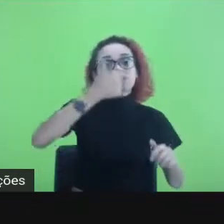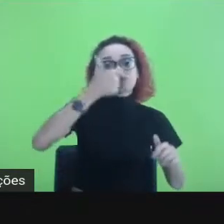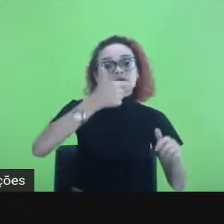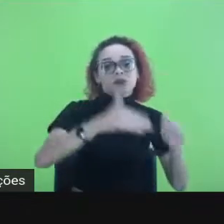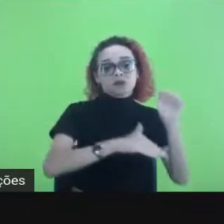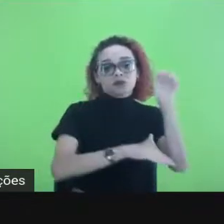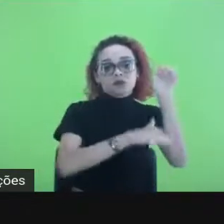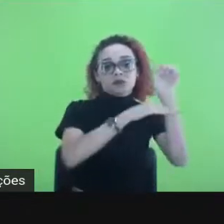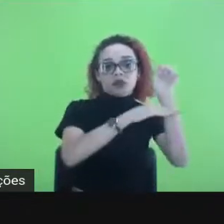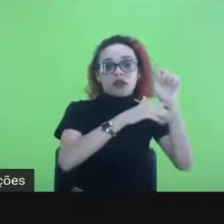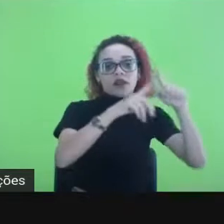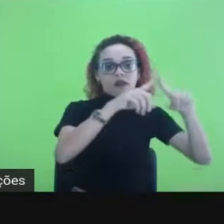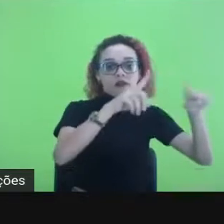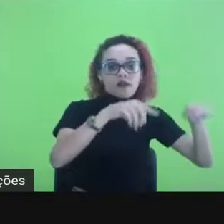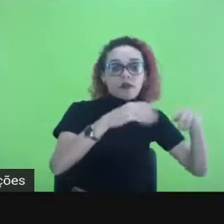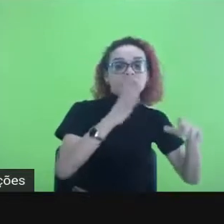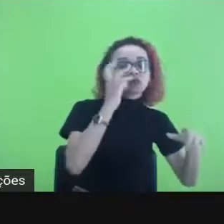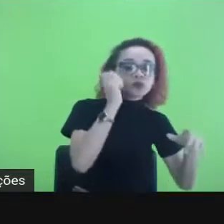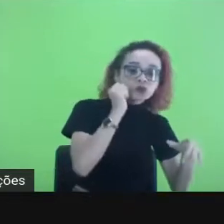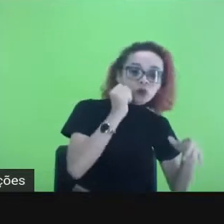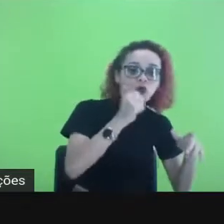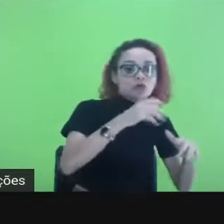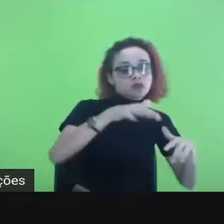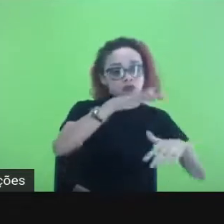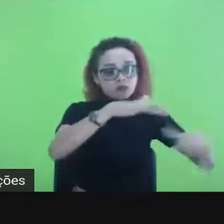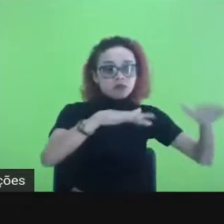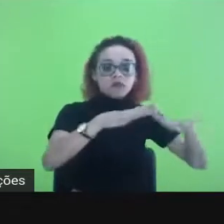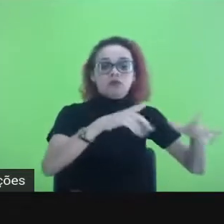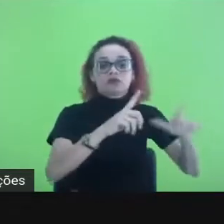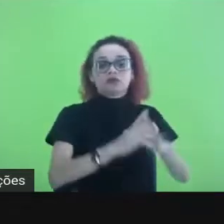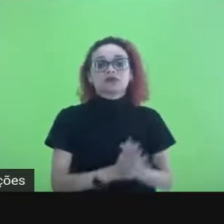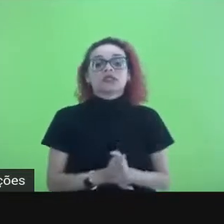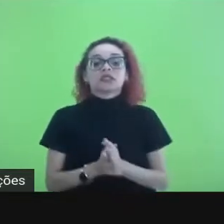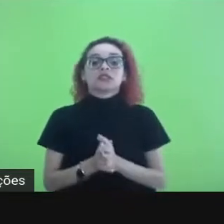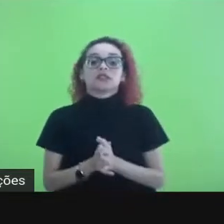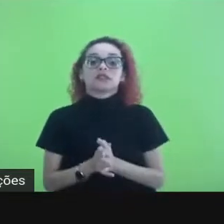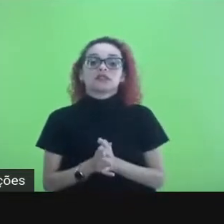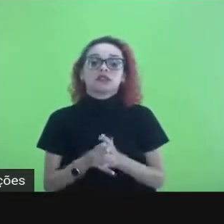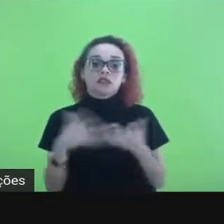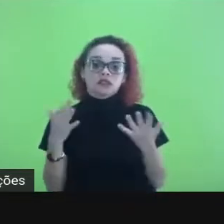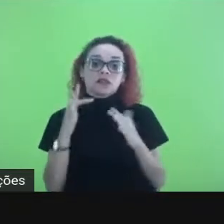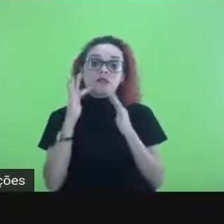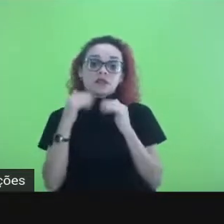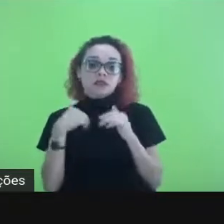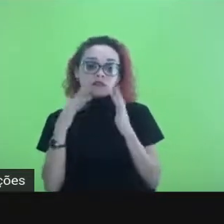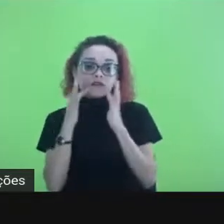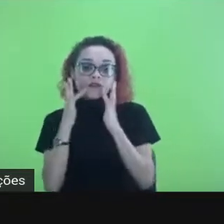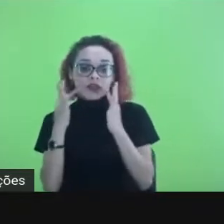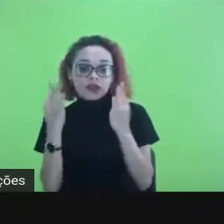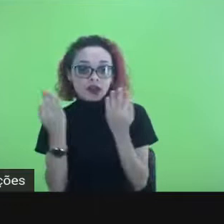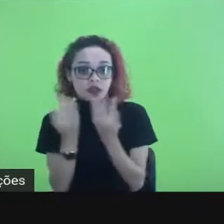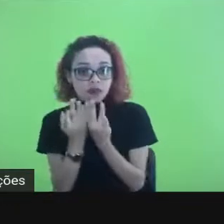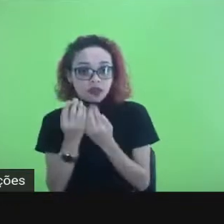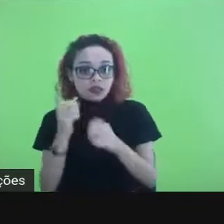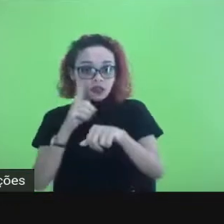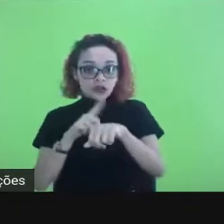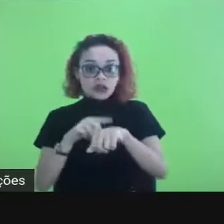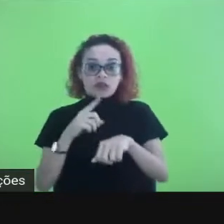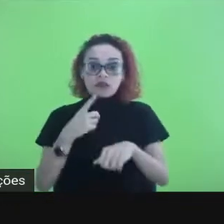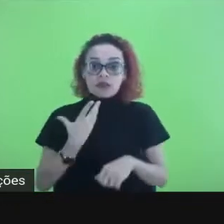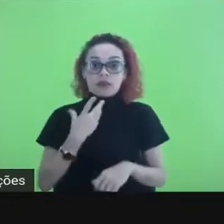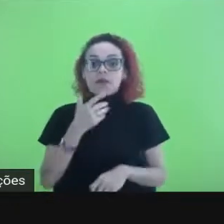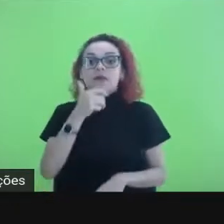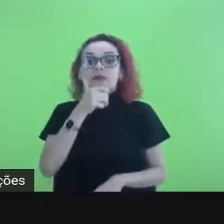quarto, com outros quartos e tal. E aí, minha família, né, que nesse momento eram 4 filhos,